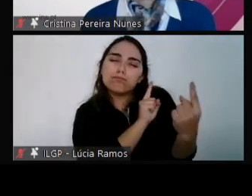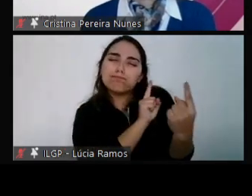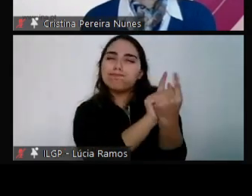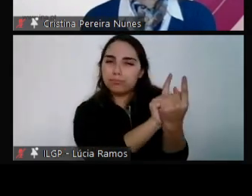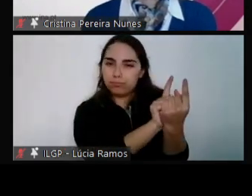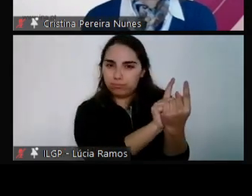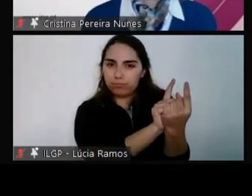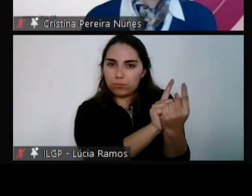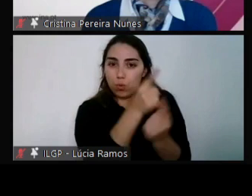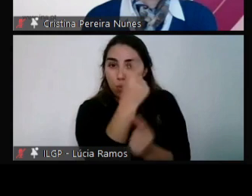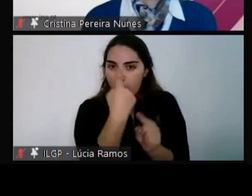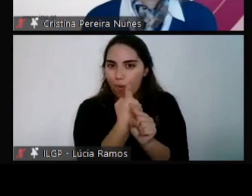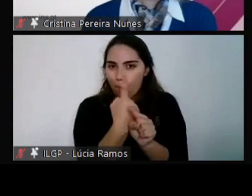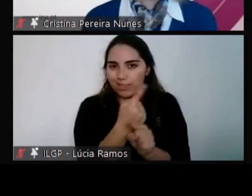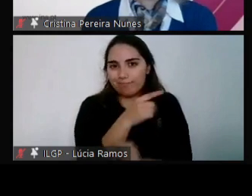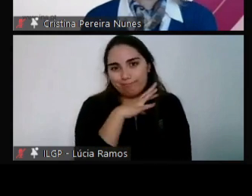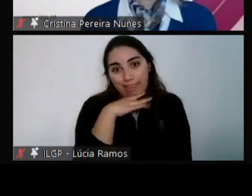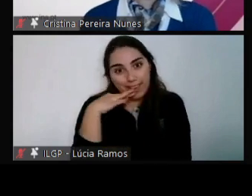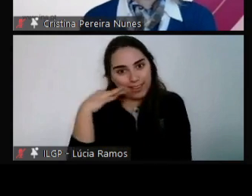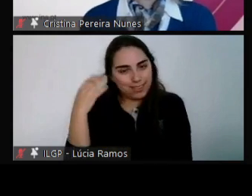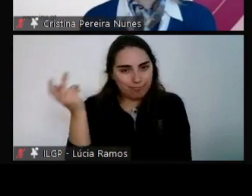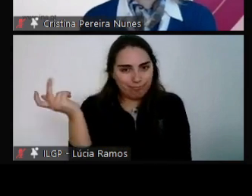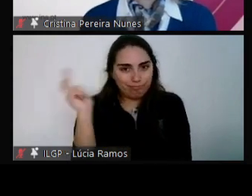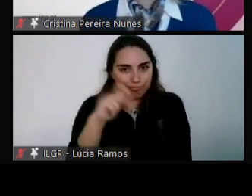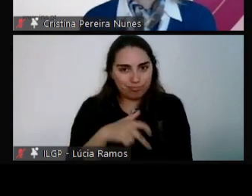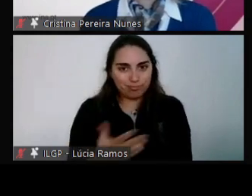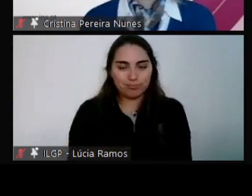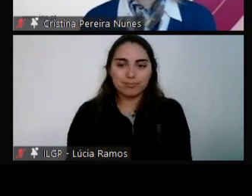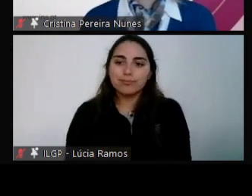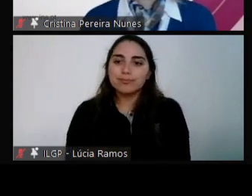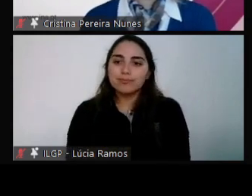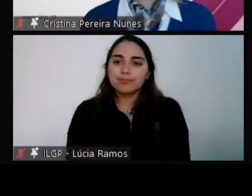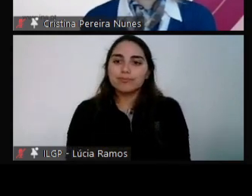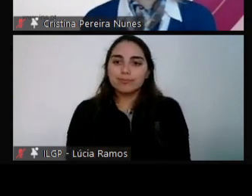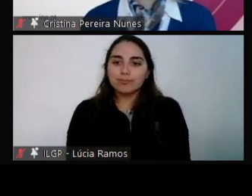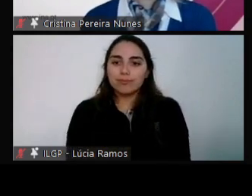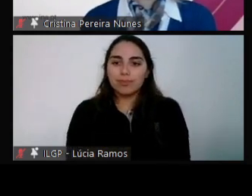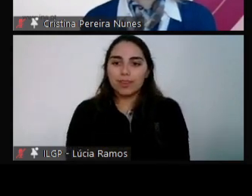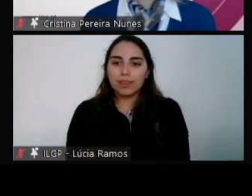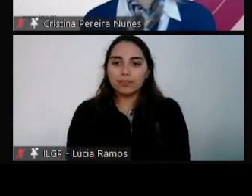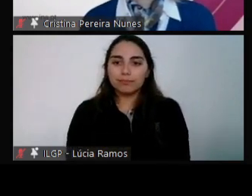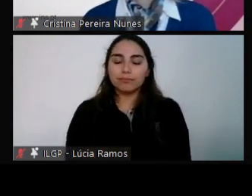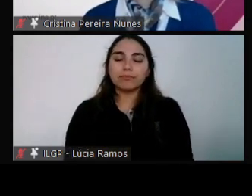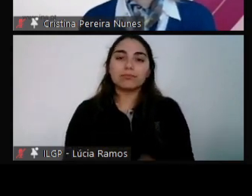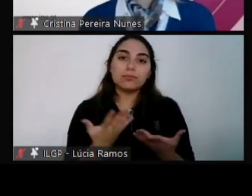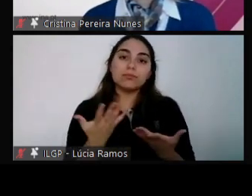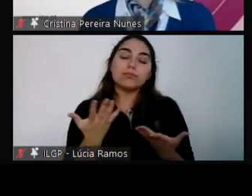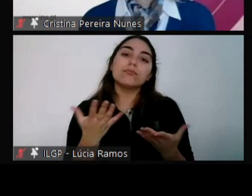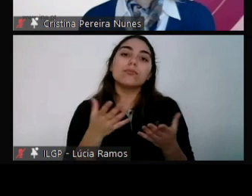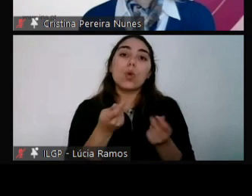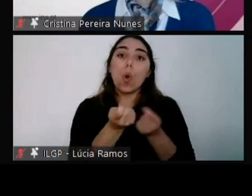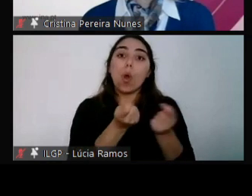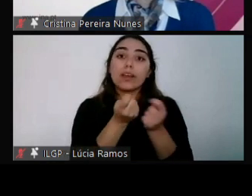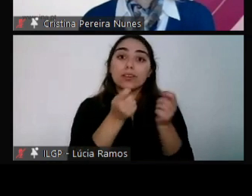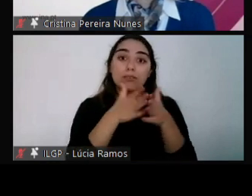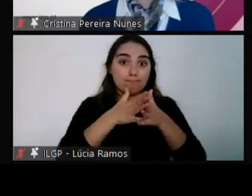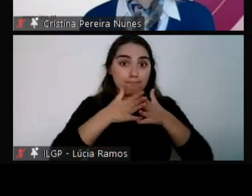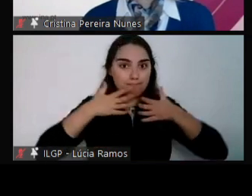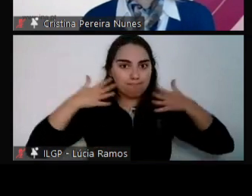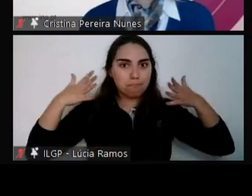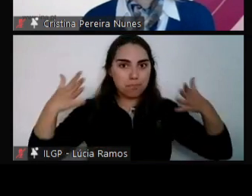muito engraçada, que é que estão, mesmo as grandes organizações, eu depois vou falar sobre isso, mesmo as